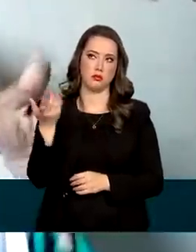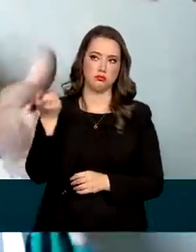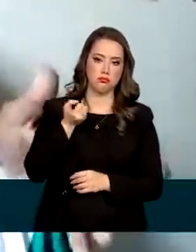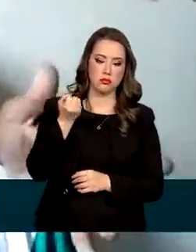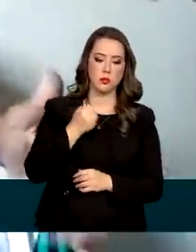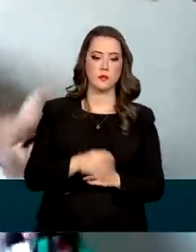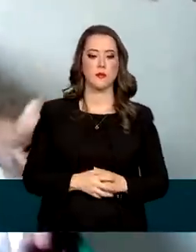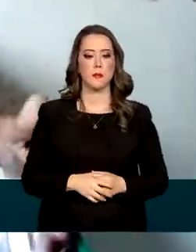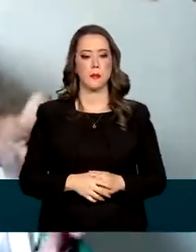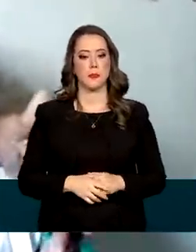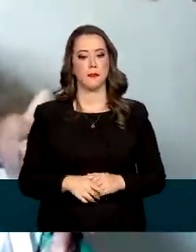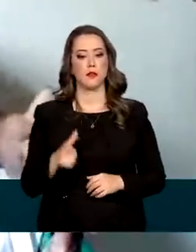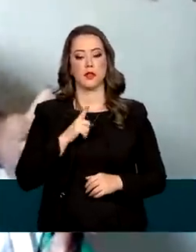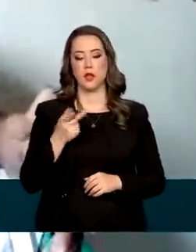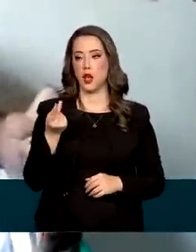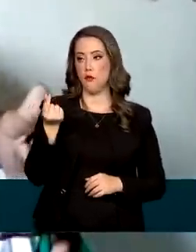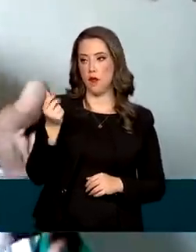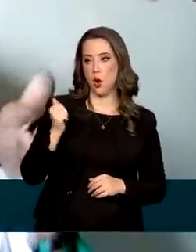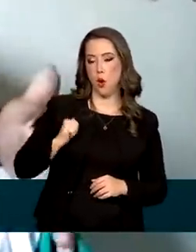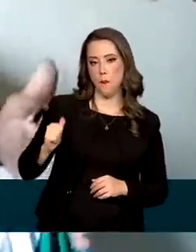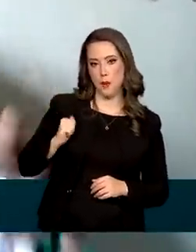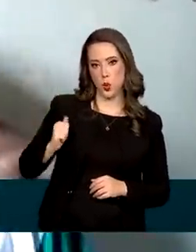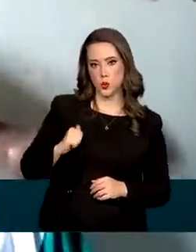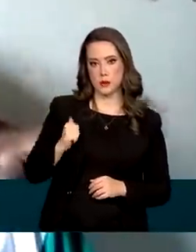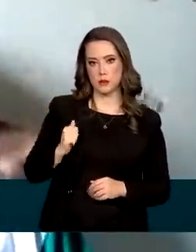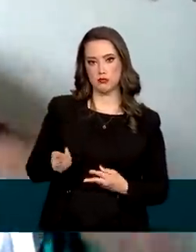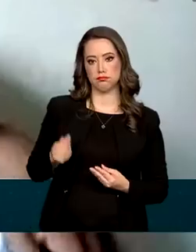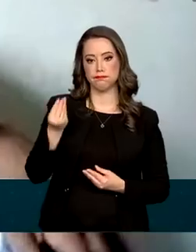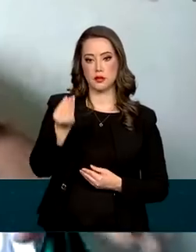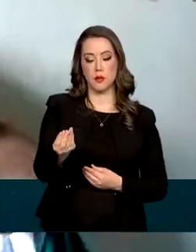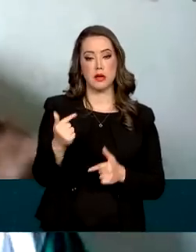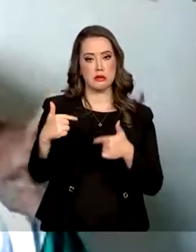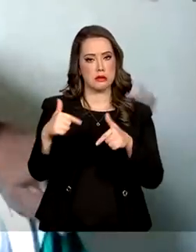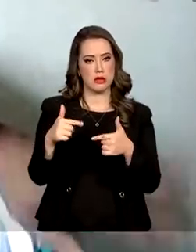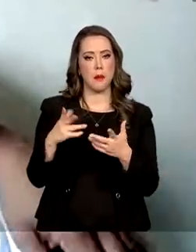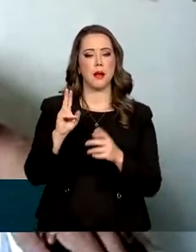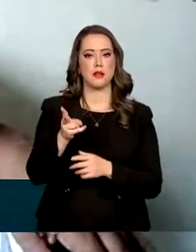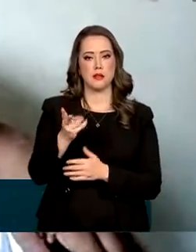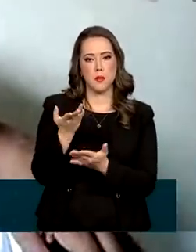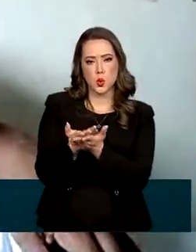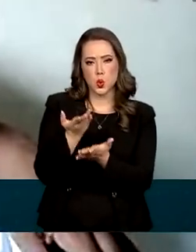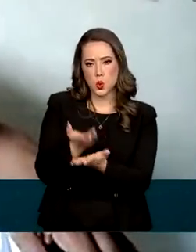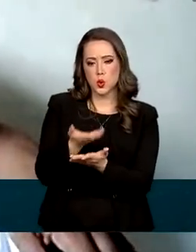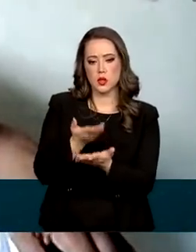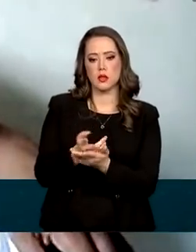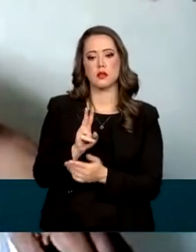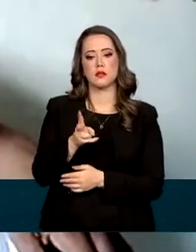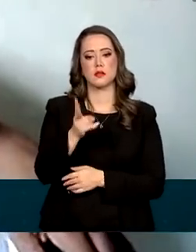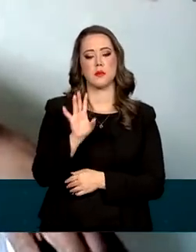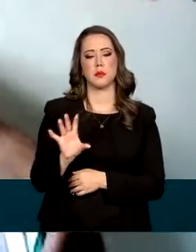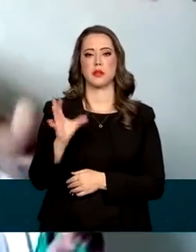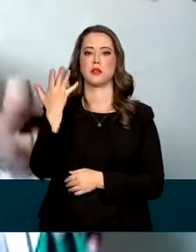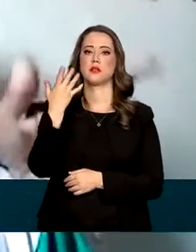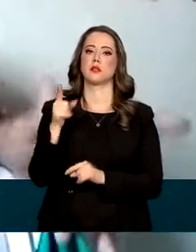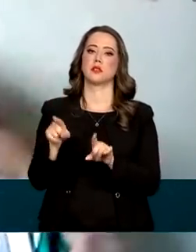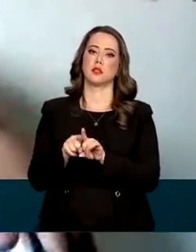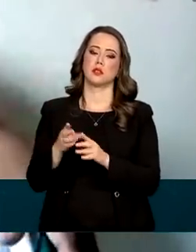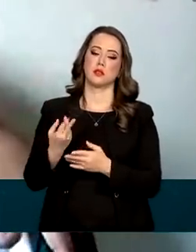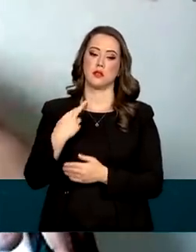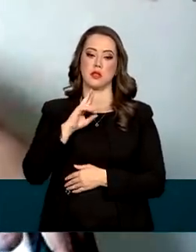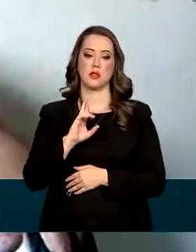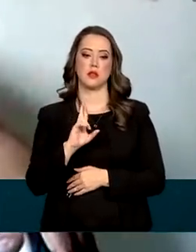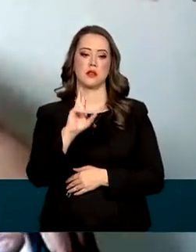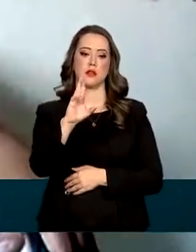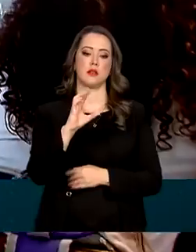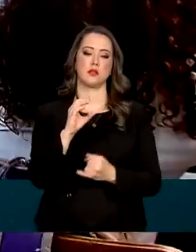para os bolsista e eles praticam atividade todo mês é atividade para eles estarem resolvendo e enviando